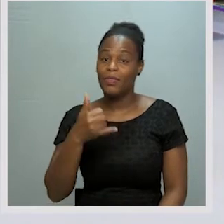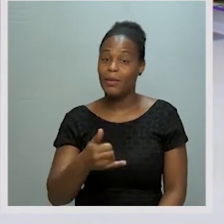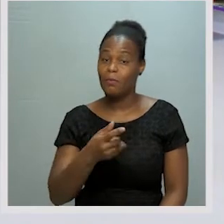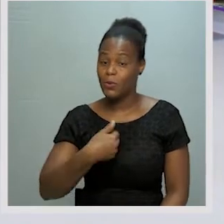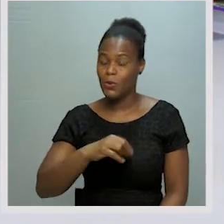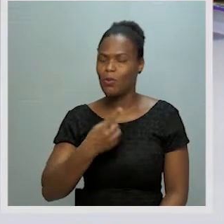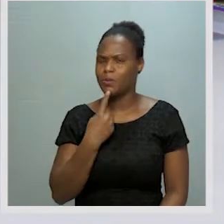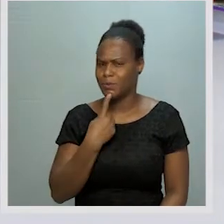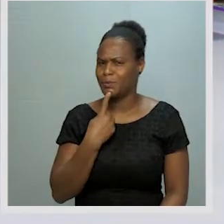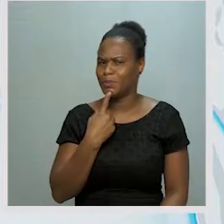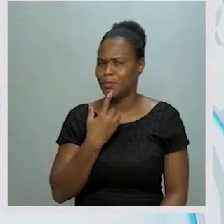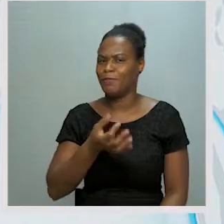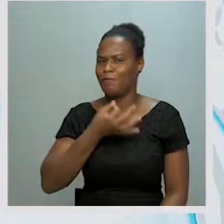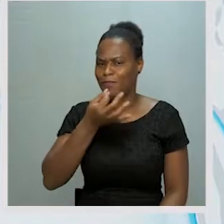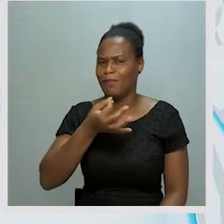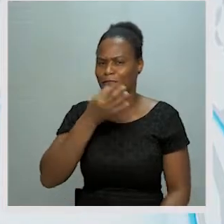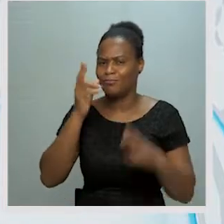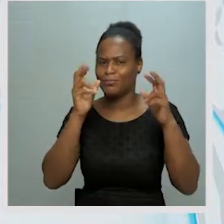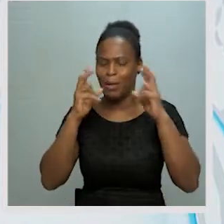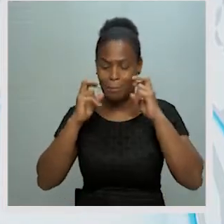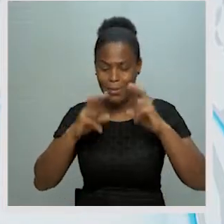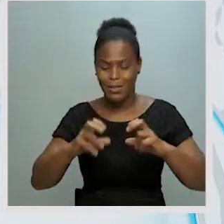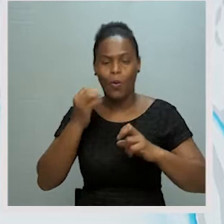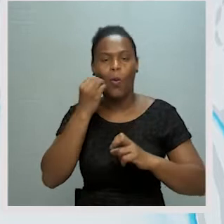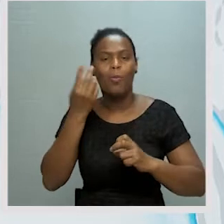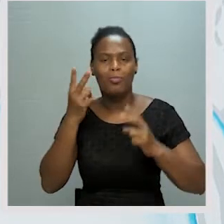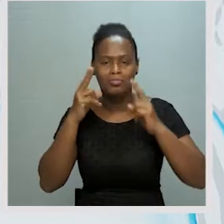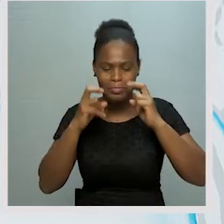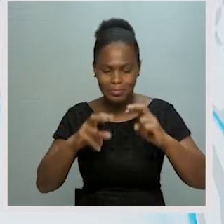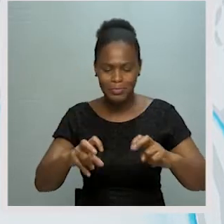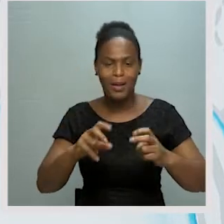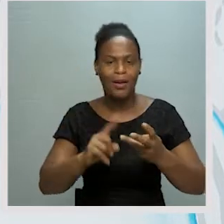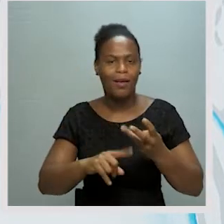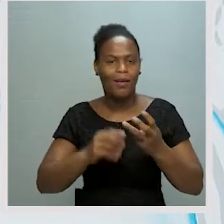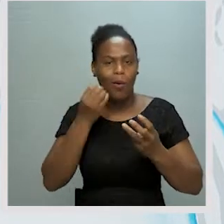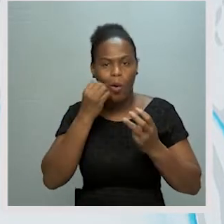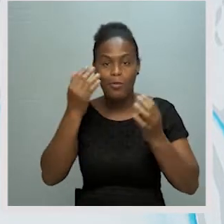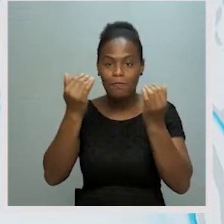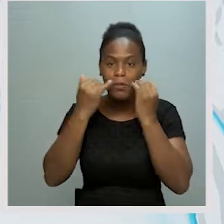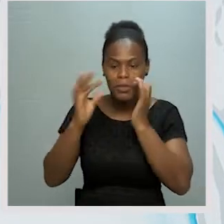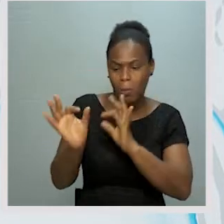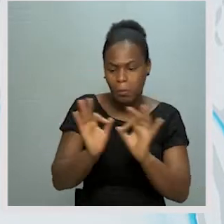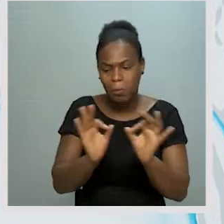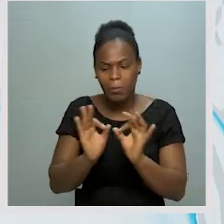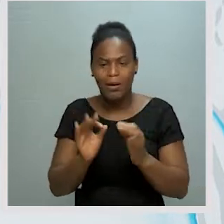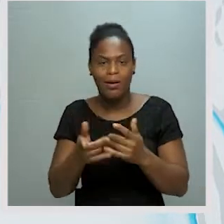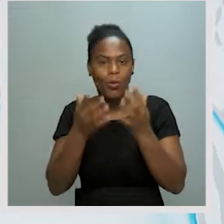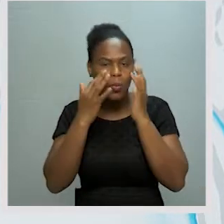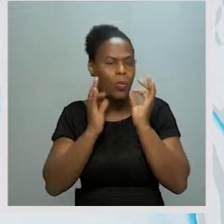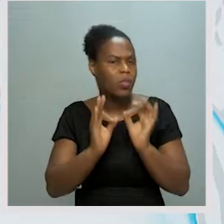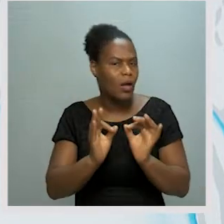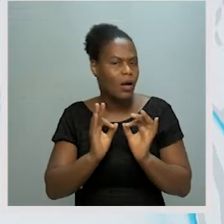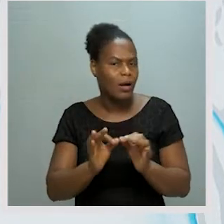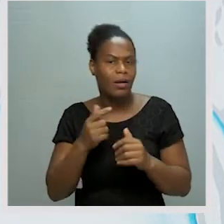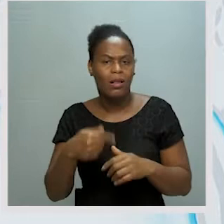Depois de falarmos muito sobre a pesquisa, como pesquisar, como organizar as informações, os cuidados a